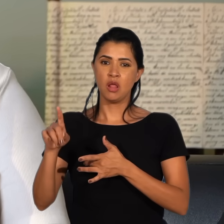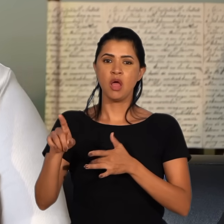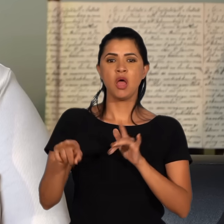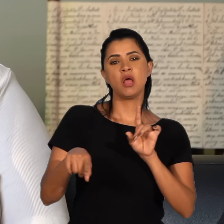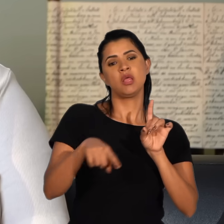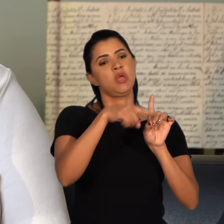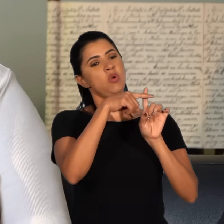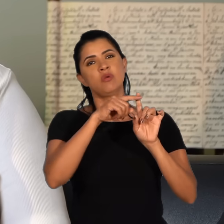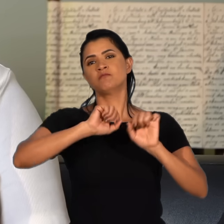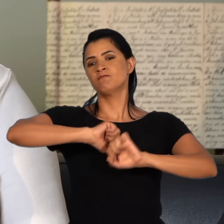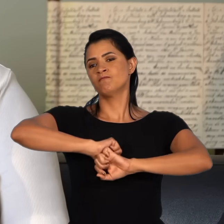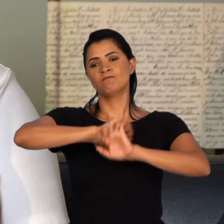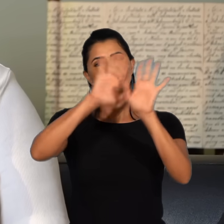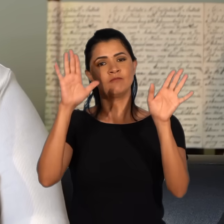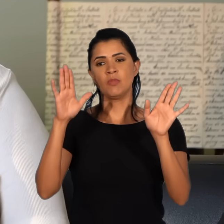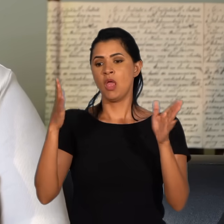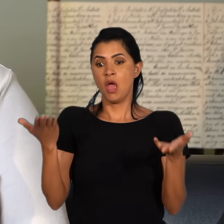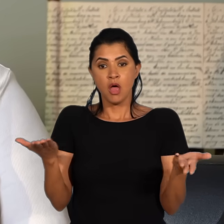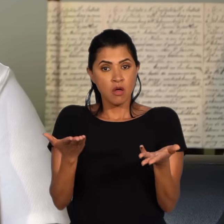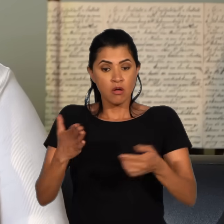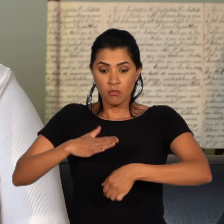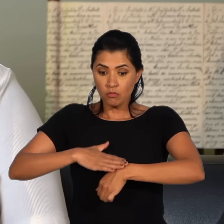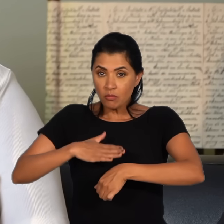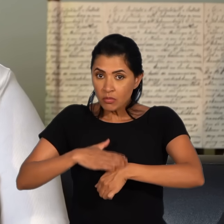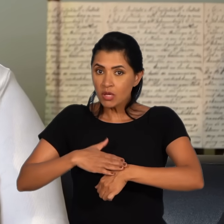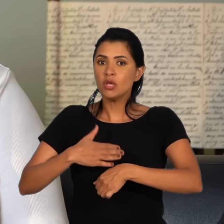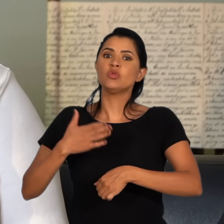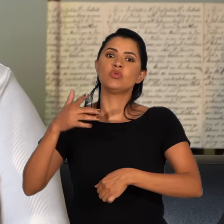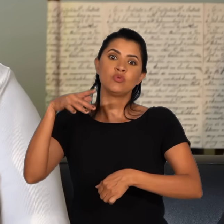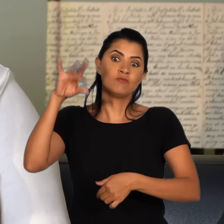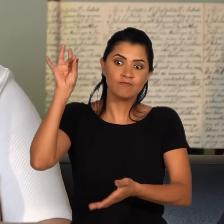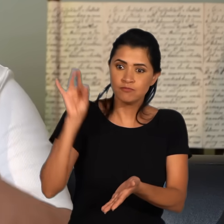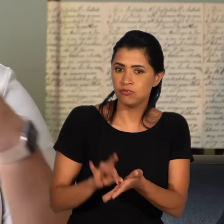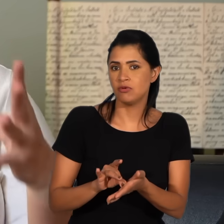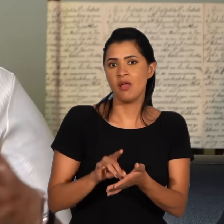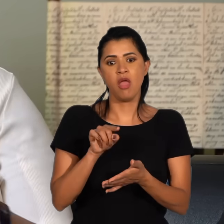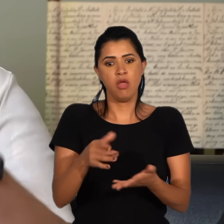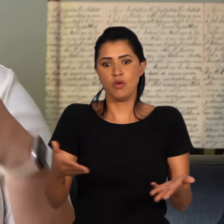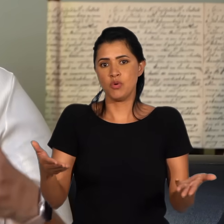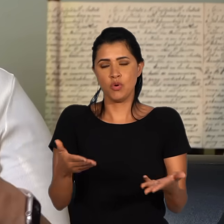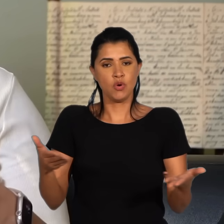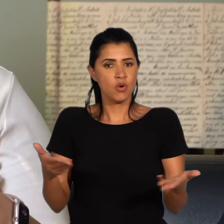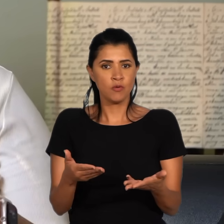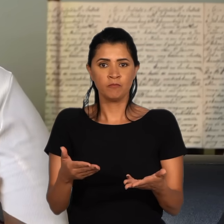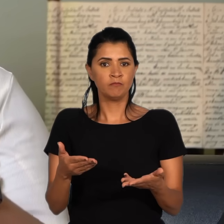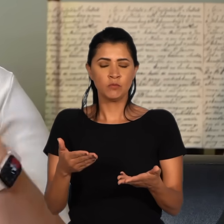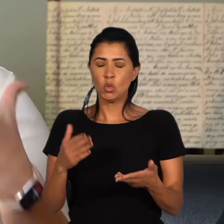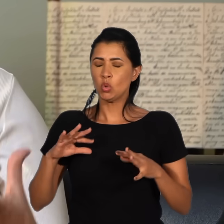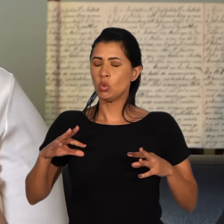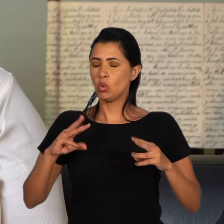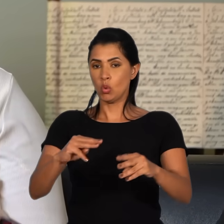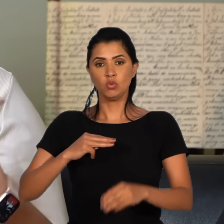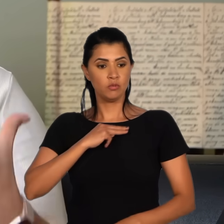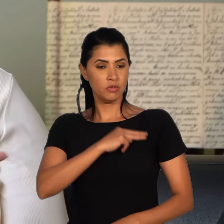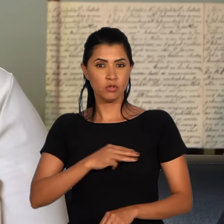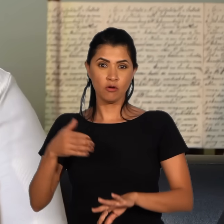gloriou na cruz ele falou Pronto agora eu vim pro momento que que é o auge que é o ápice de de todo o meu